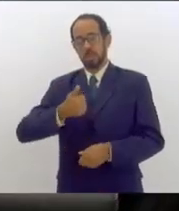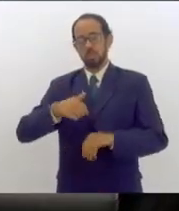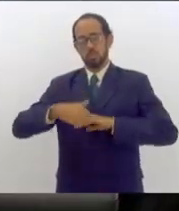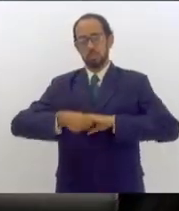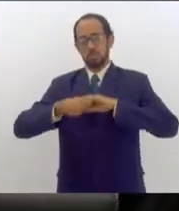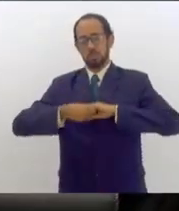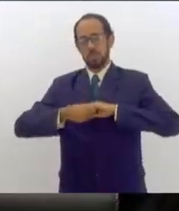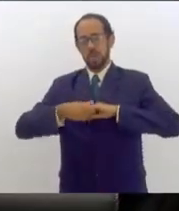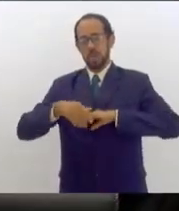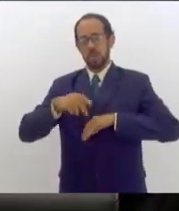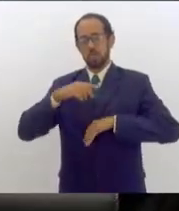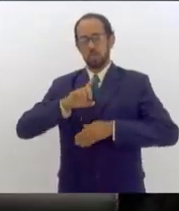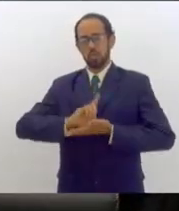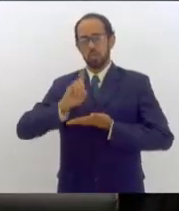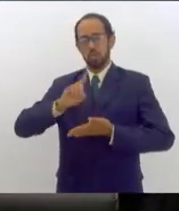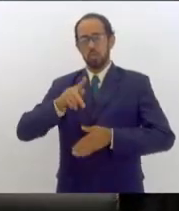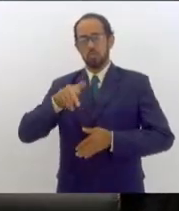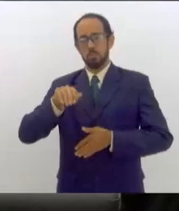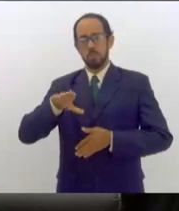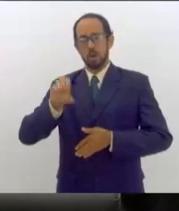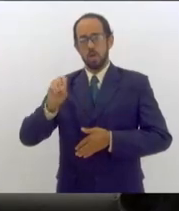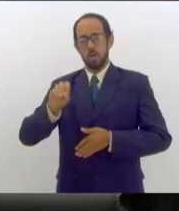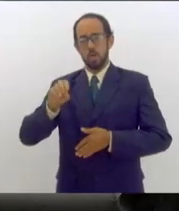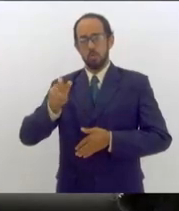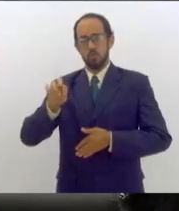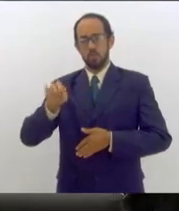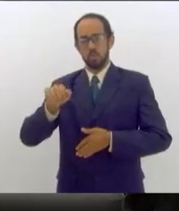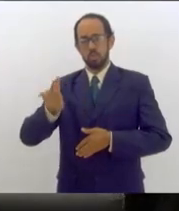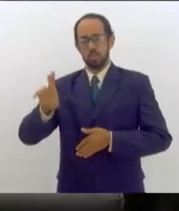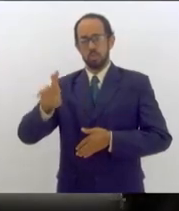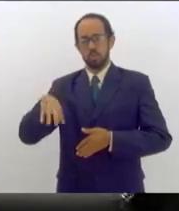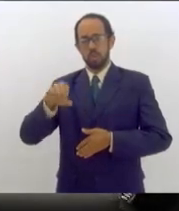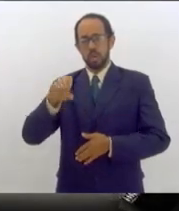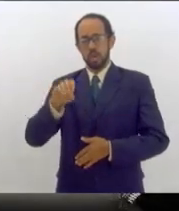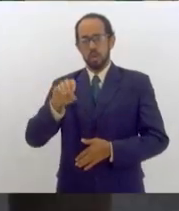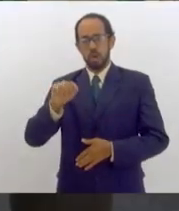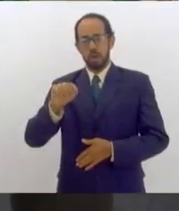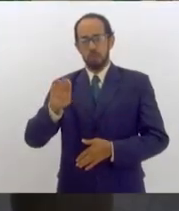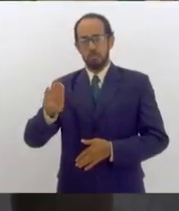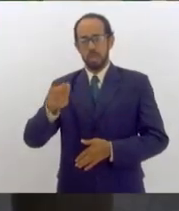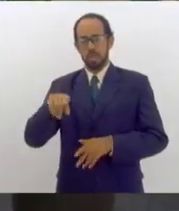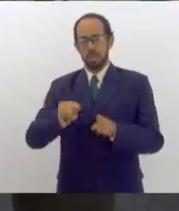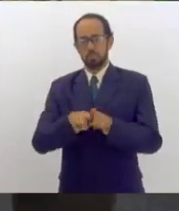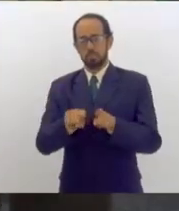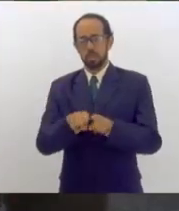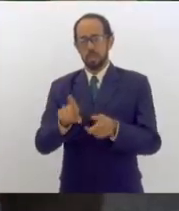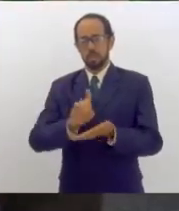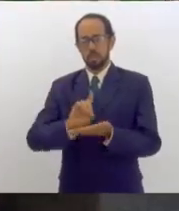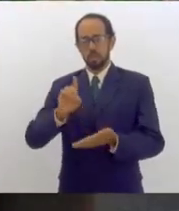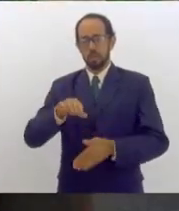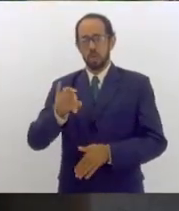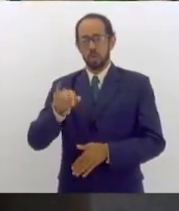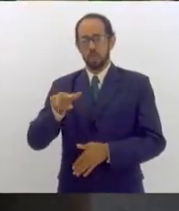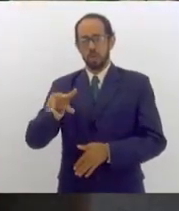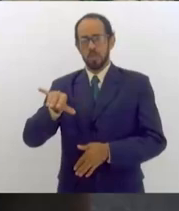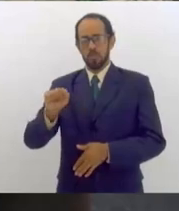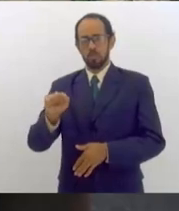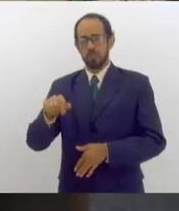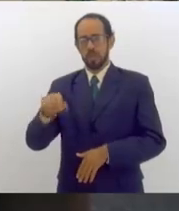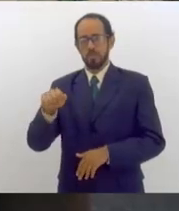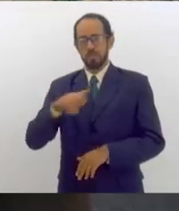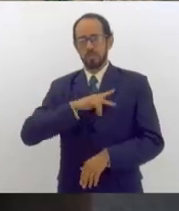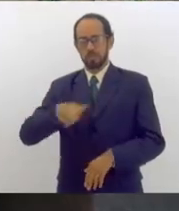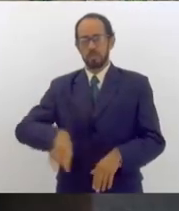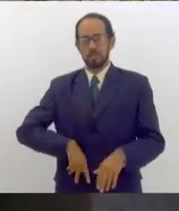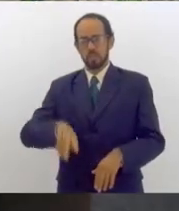o Dr Paulo Vitor corregedor da OAB e a Doutora Flávia Pinto Ribeiro presidente da OAB mulher